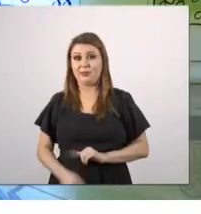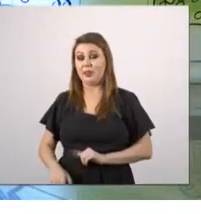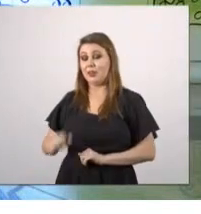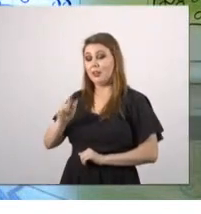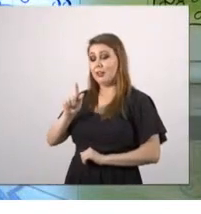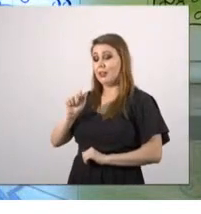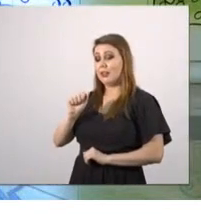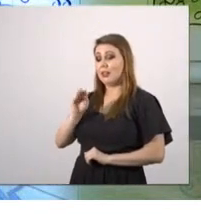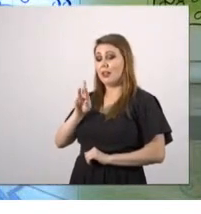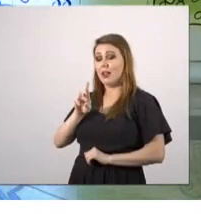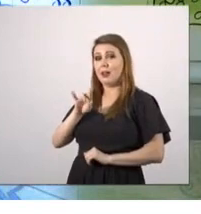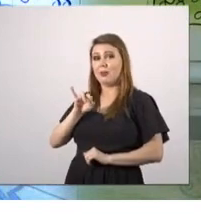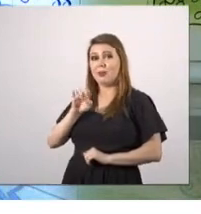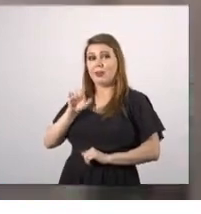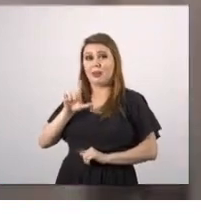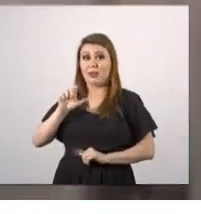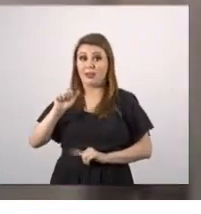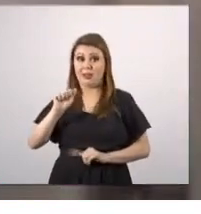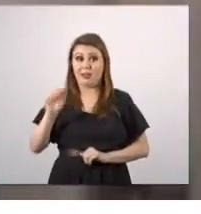Gabriela Alves de Jesus.